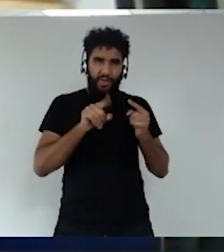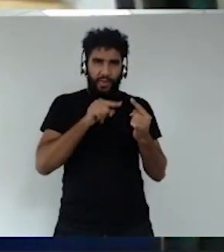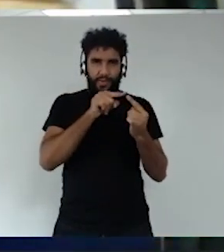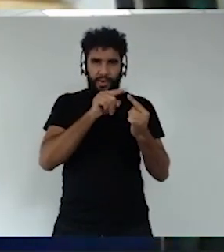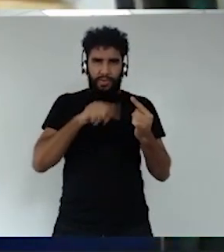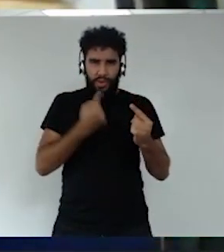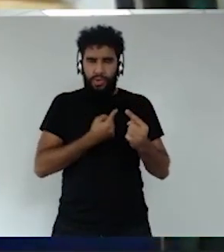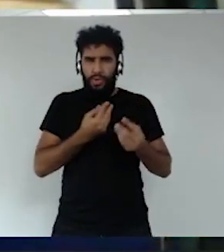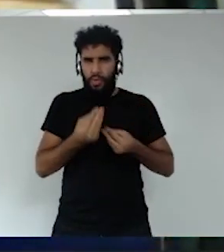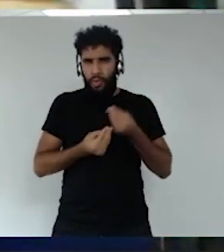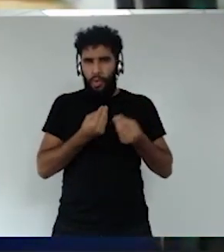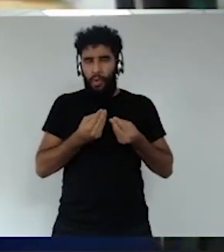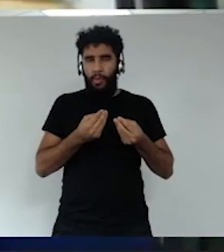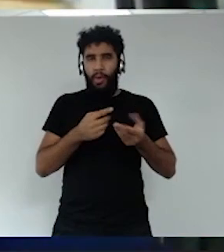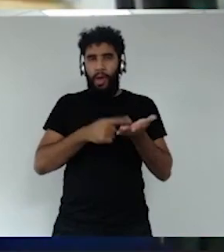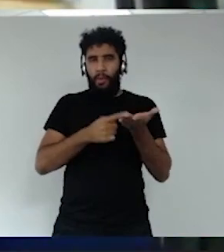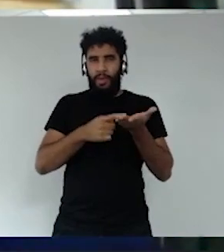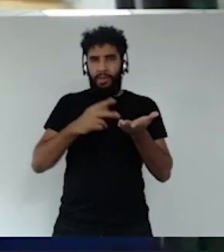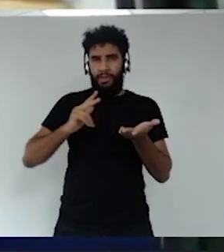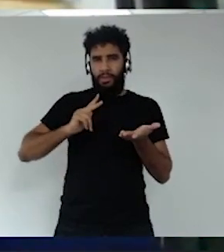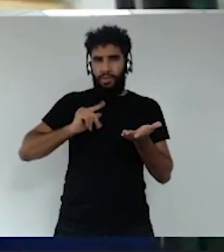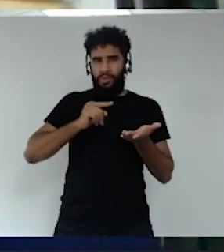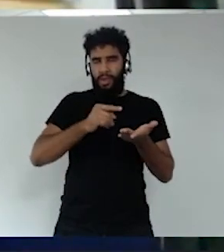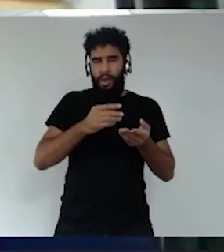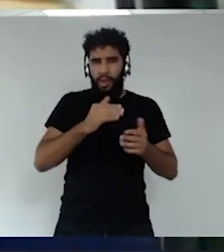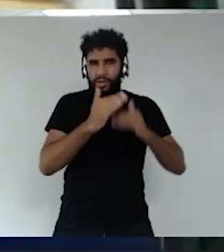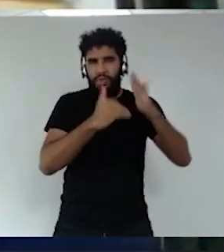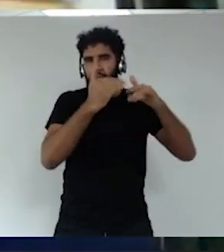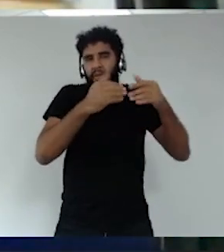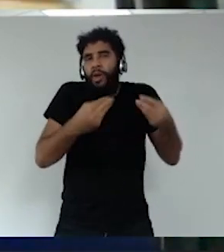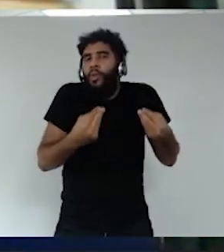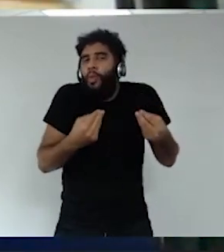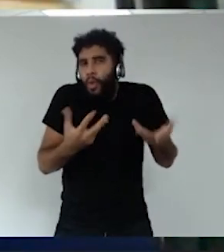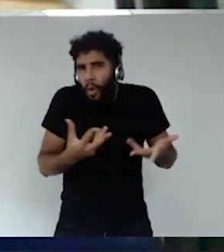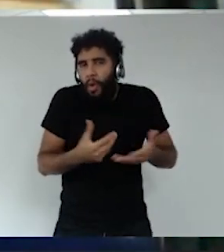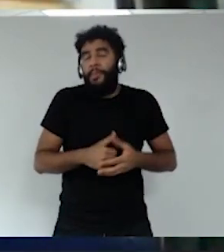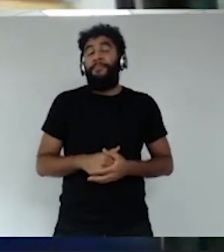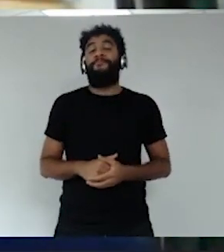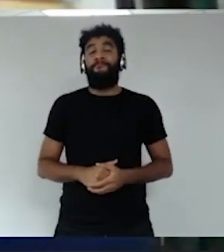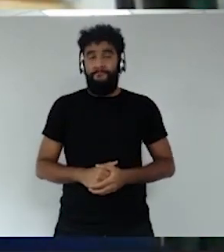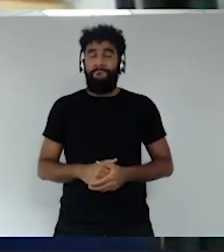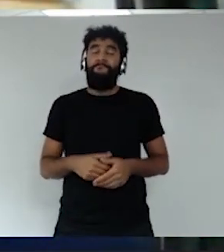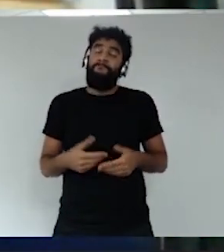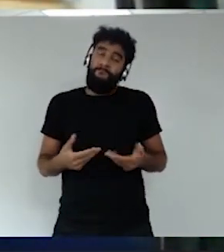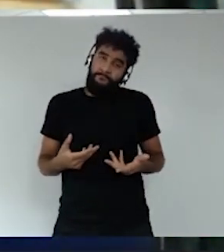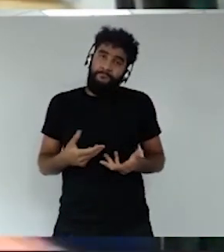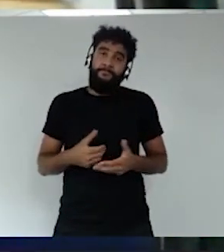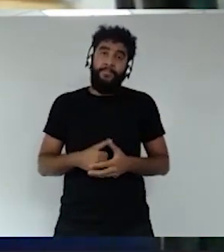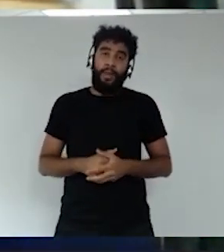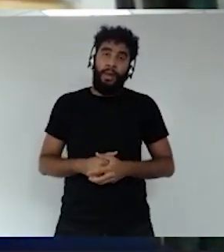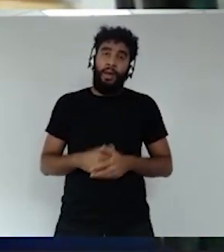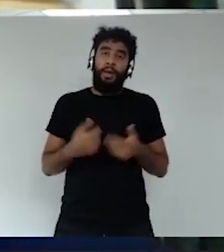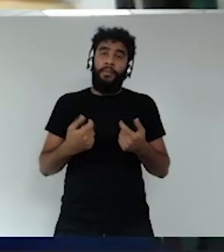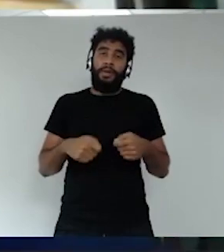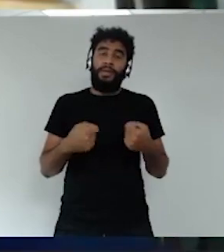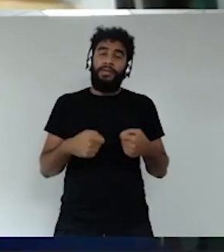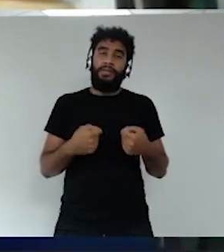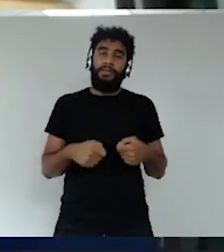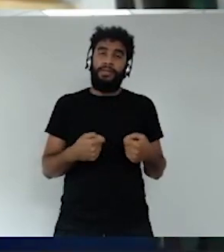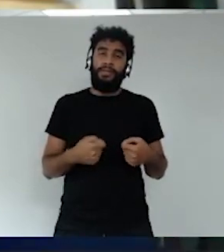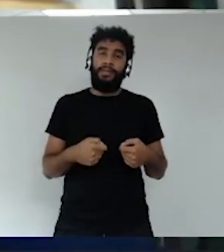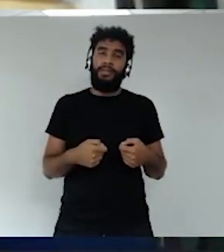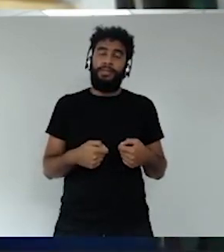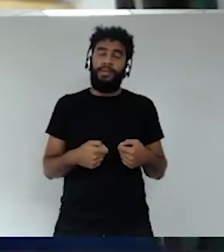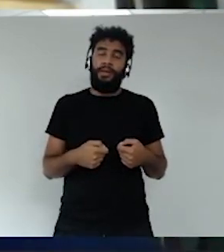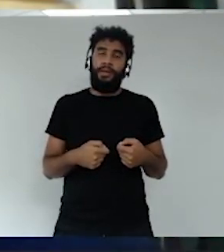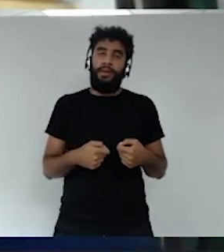desenvolver a mediação privada? Olha, para nós desenvolvermos a mediação privada, nós precisamos estimular a utilização